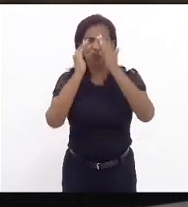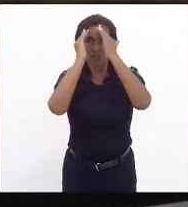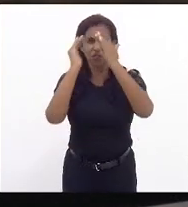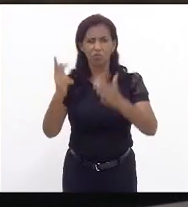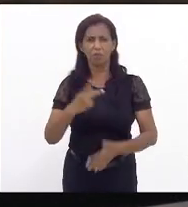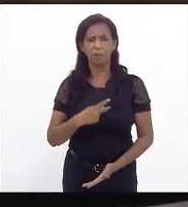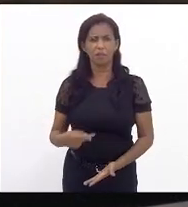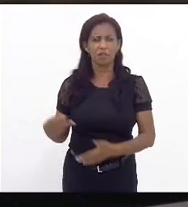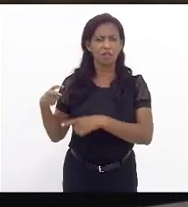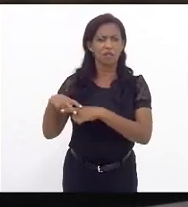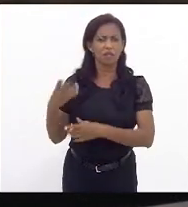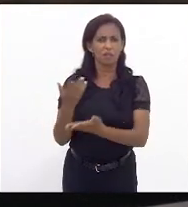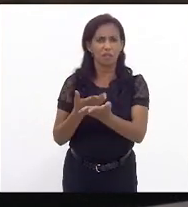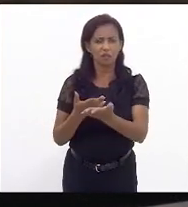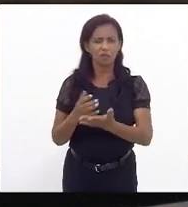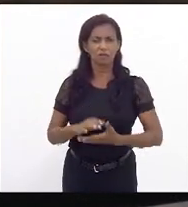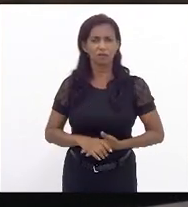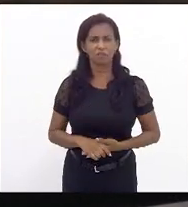está ali sentado.